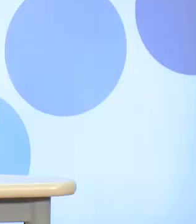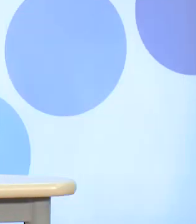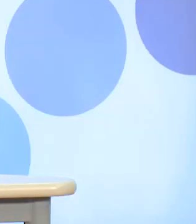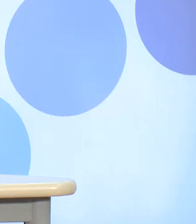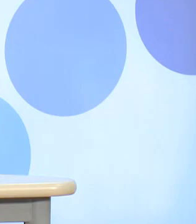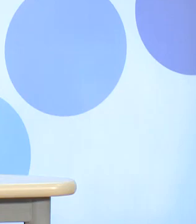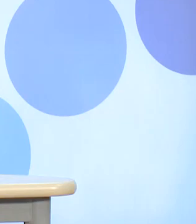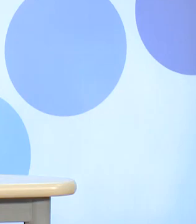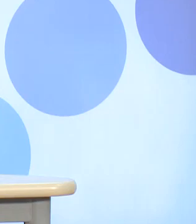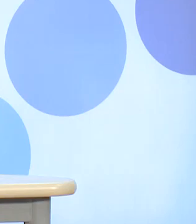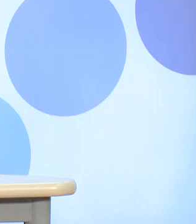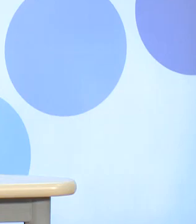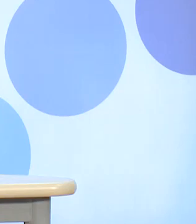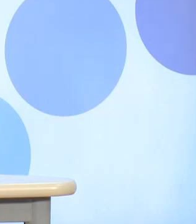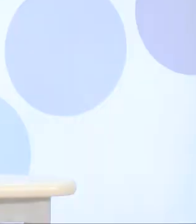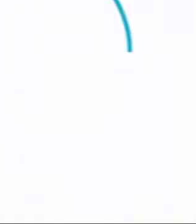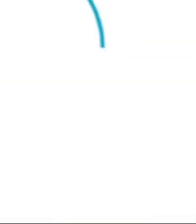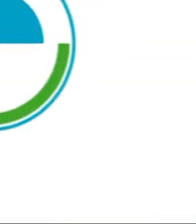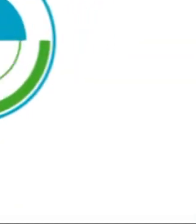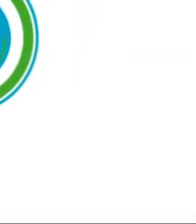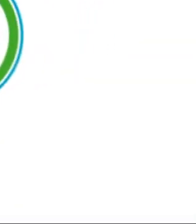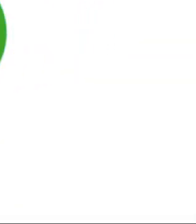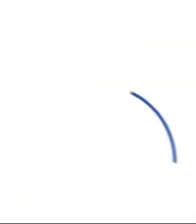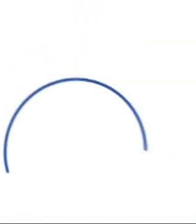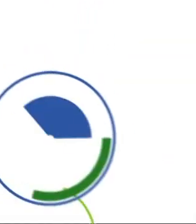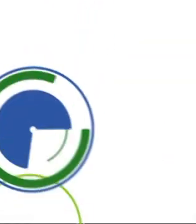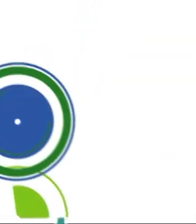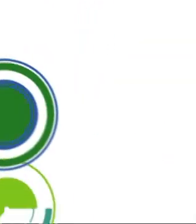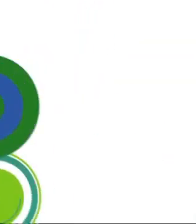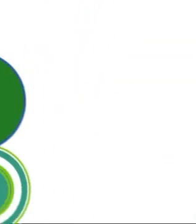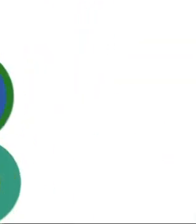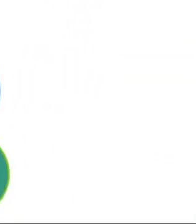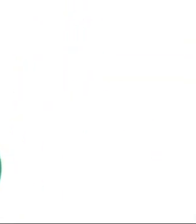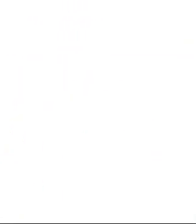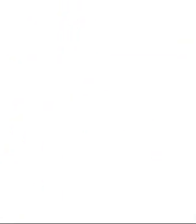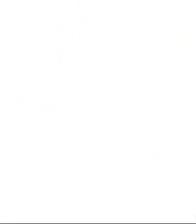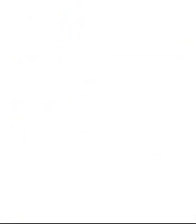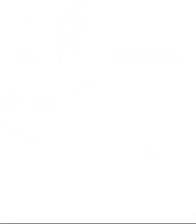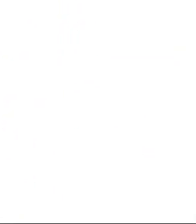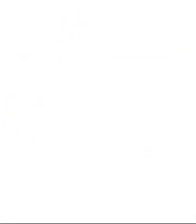mais sugestões, parabenizar ainda mais a professora Renata e a gente se vê nas